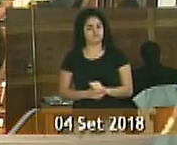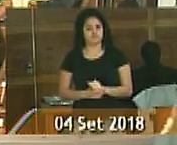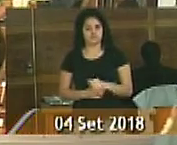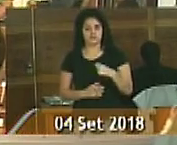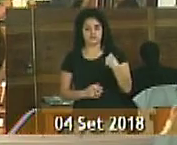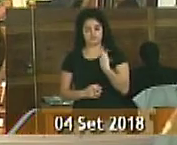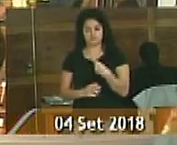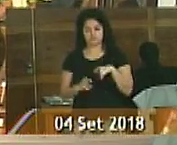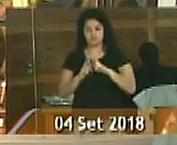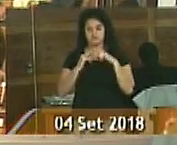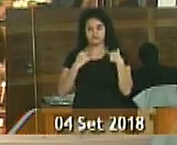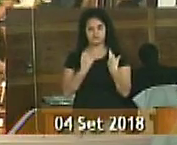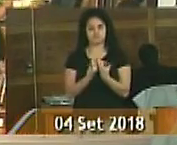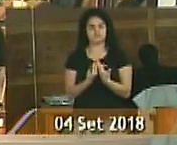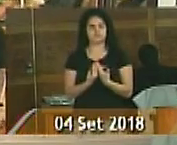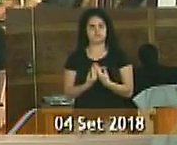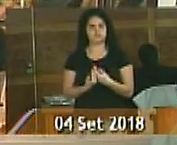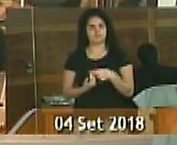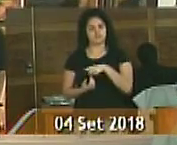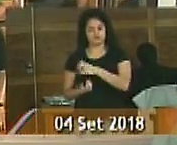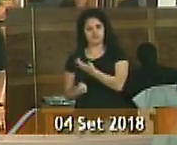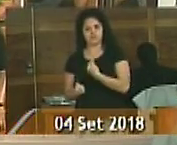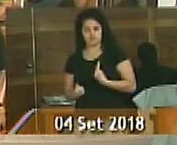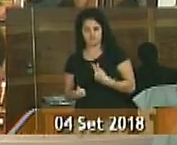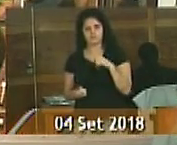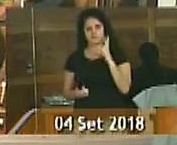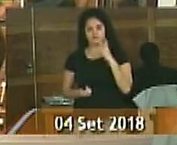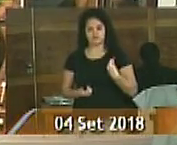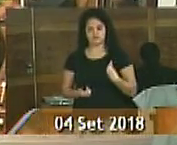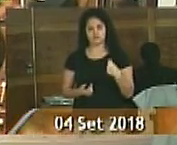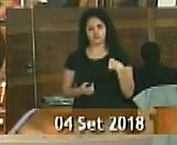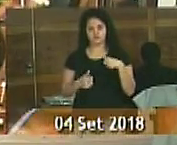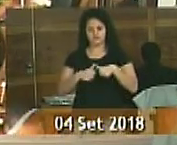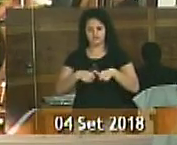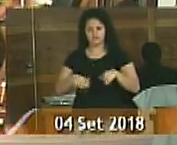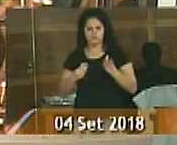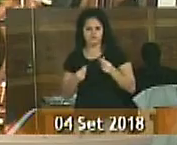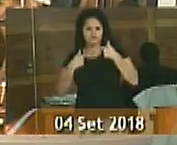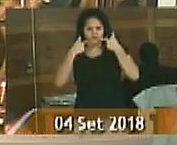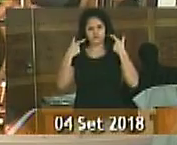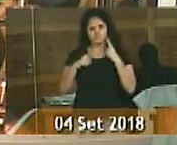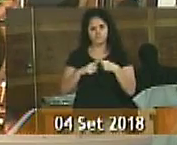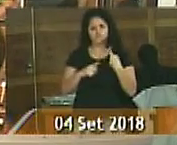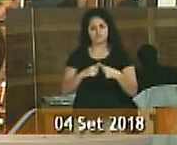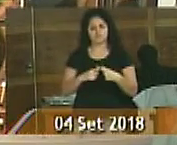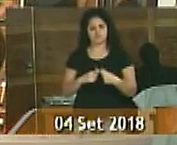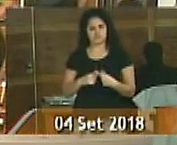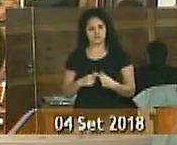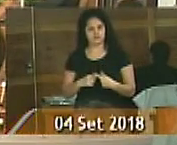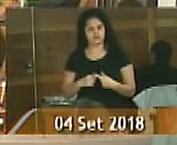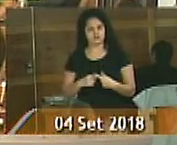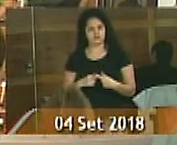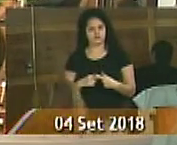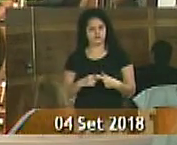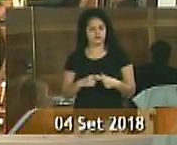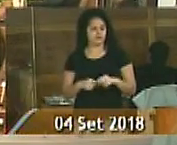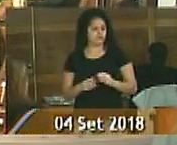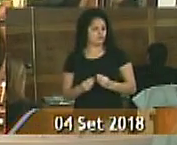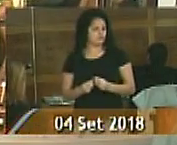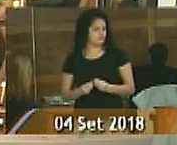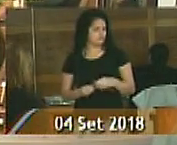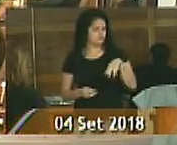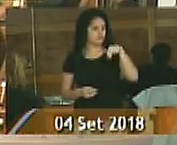na nossa audiência, estiveram presentes. Eu fiquei muito feliz, porque é uma causa muito nobre, e eu tenho